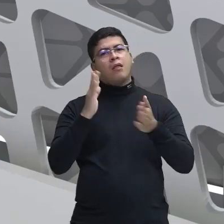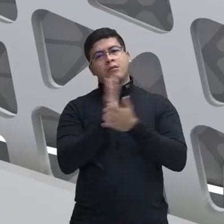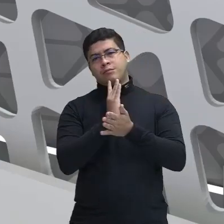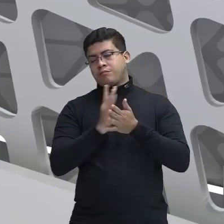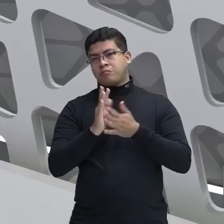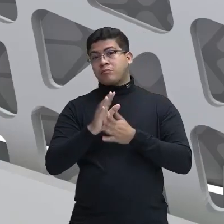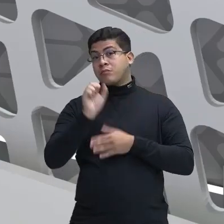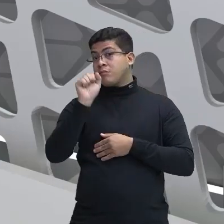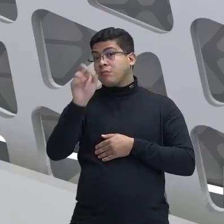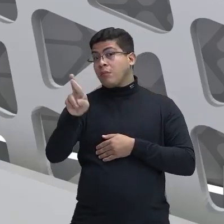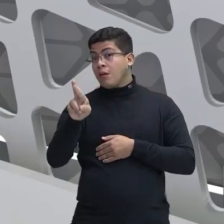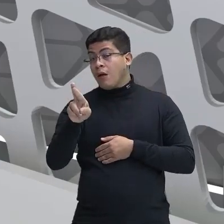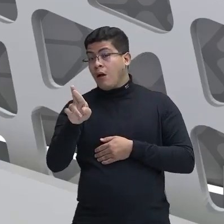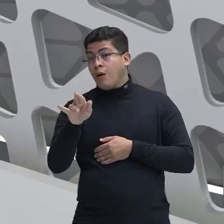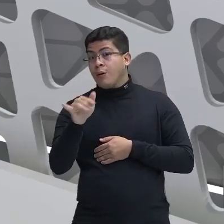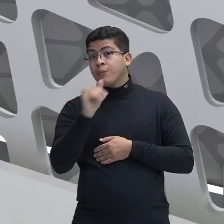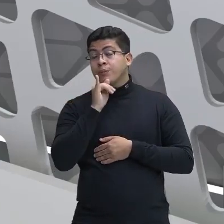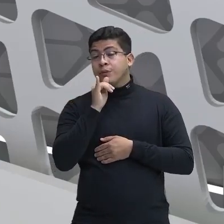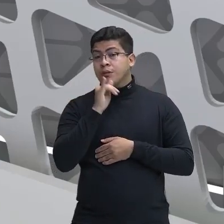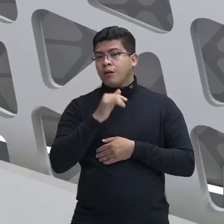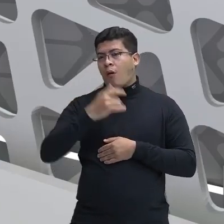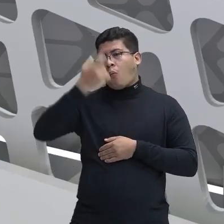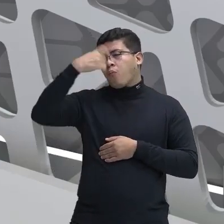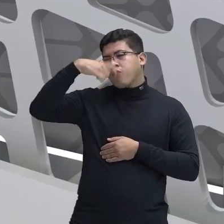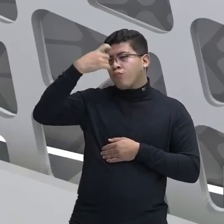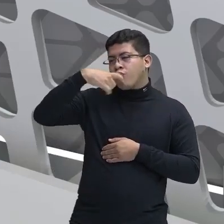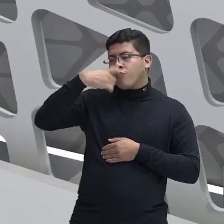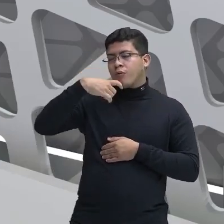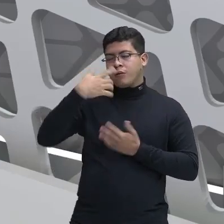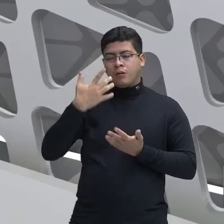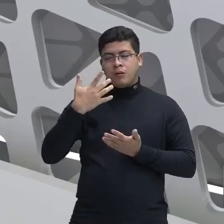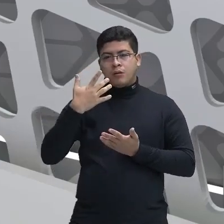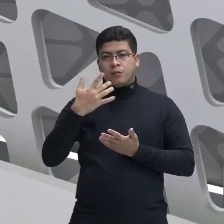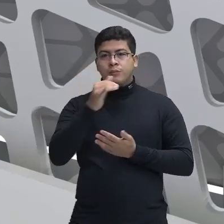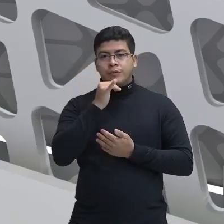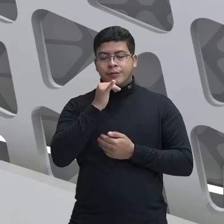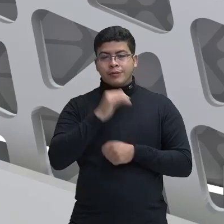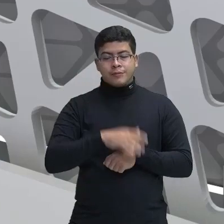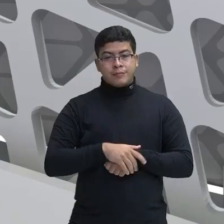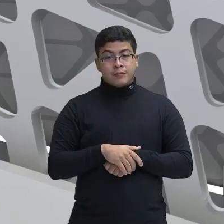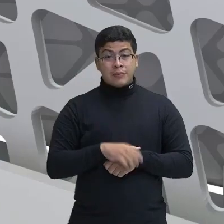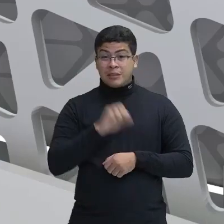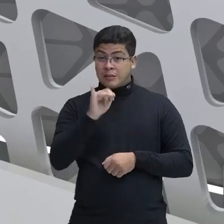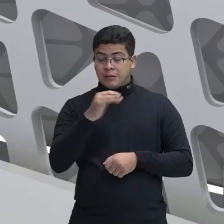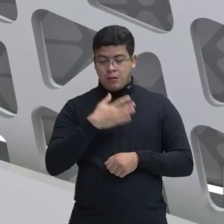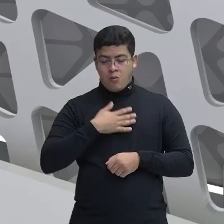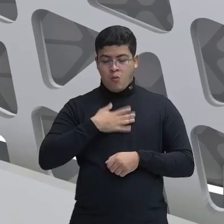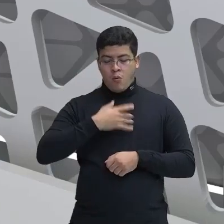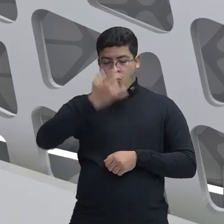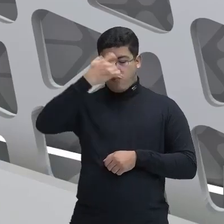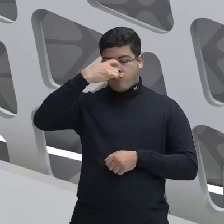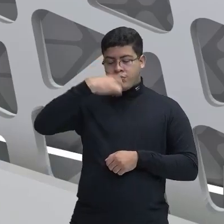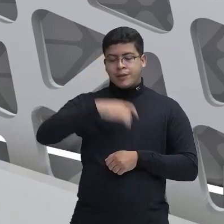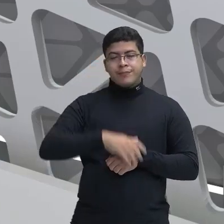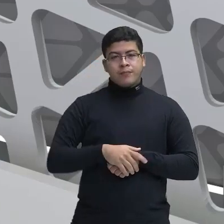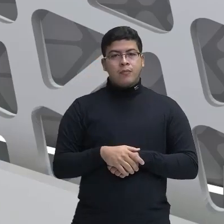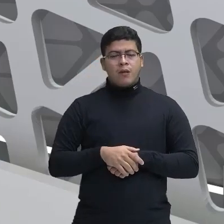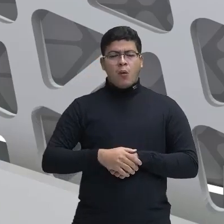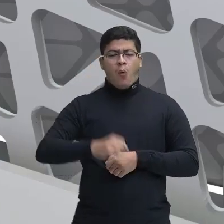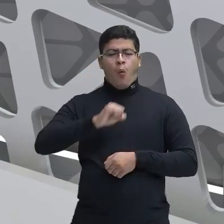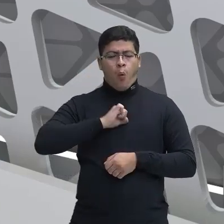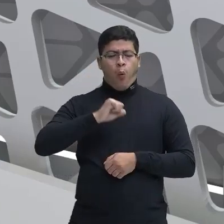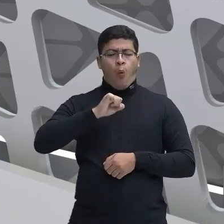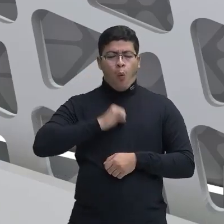do ar. Por exemplo, um simples resfriado, uma gripe. Né? O que acontece? Se eu estou gripada, eu vou espirrar, vou